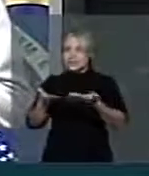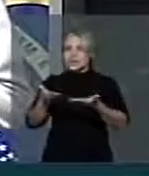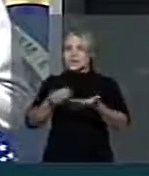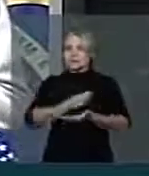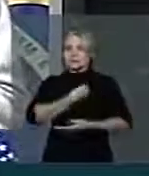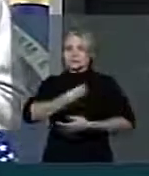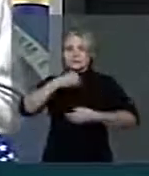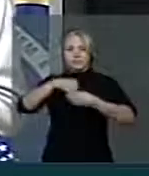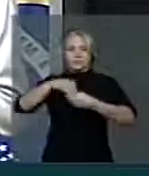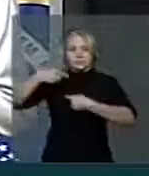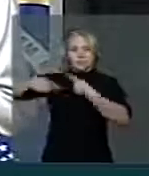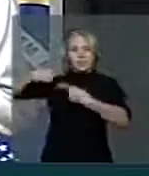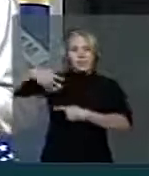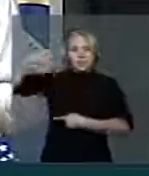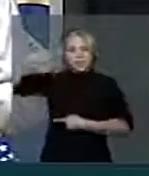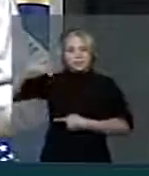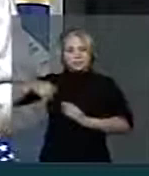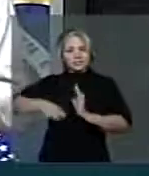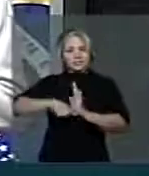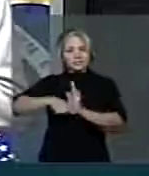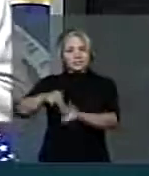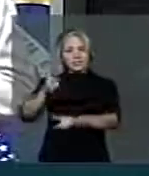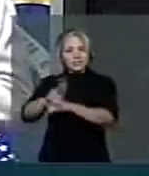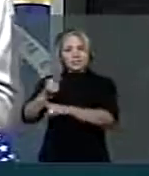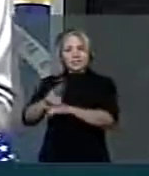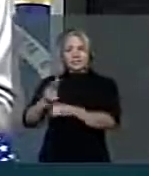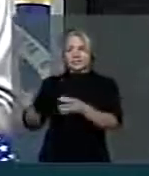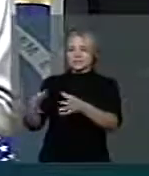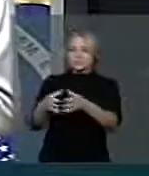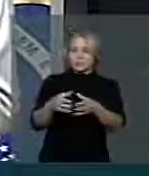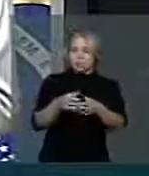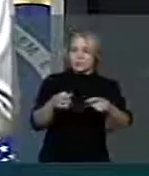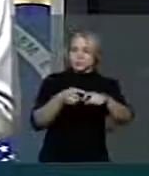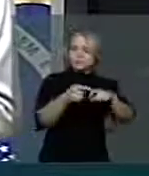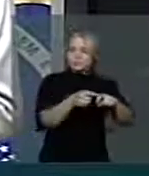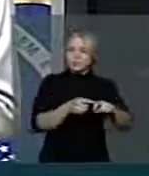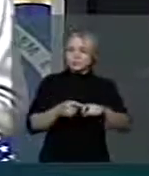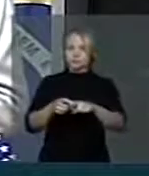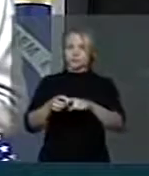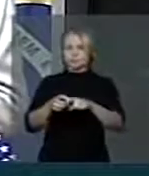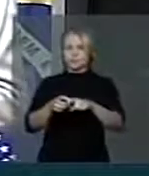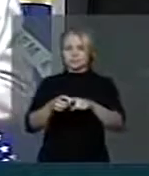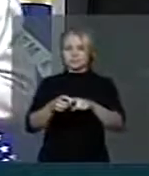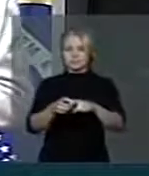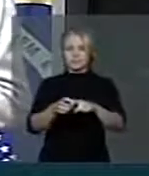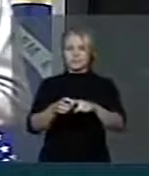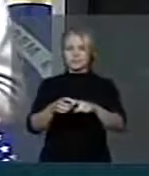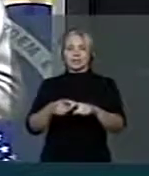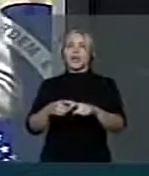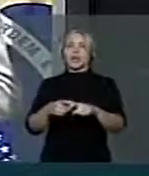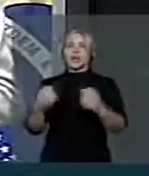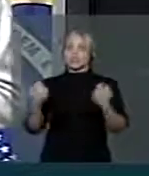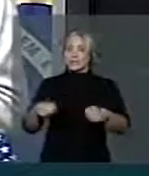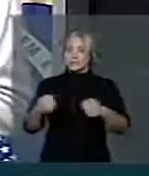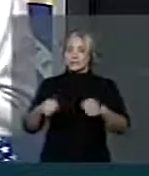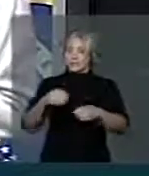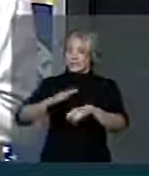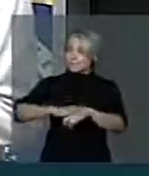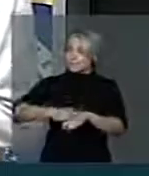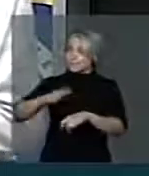político em defesa da categoria dos nossos médicos. Nós prezamos, acima de